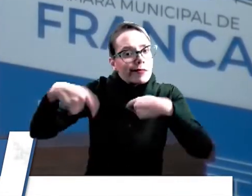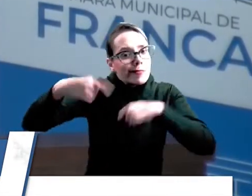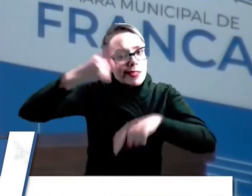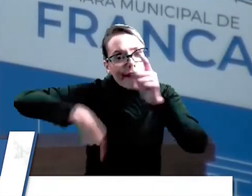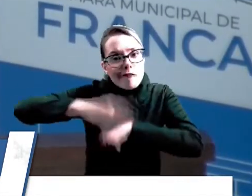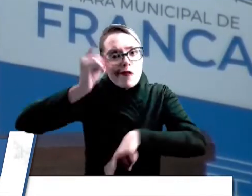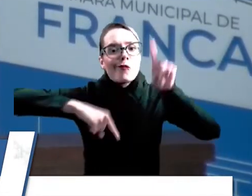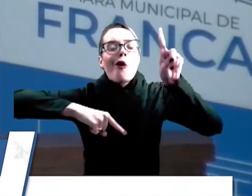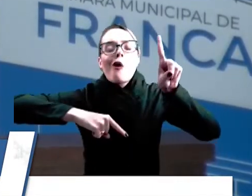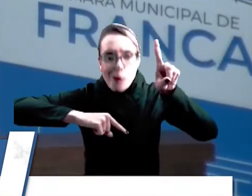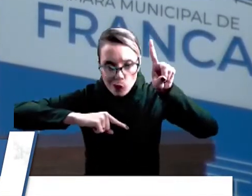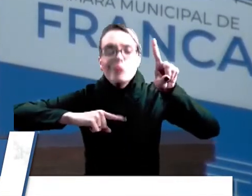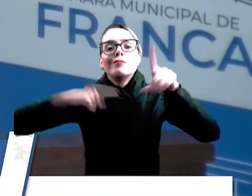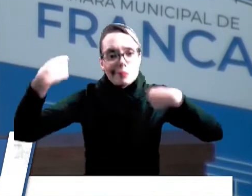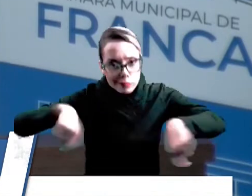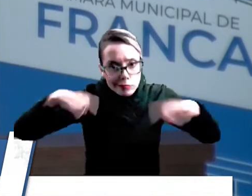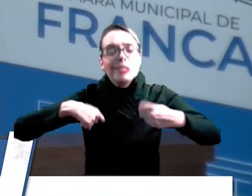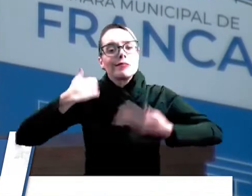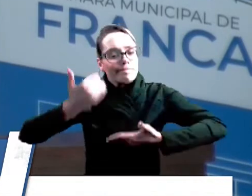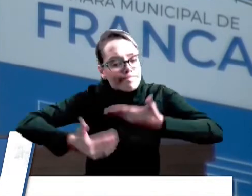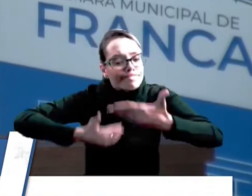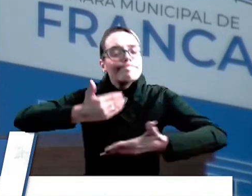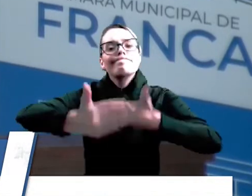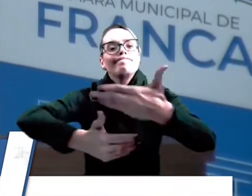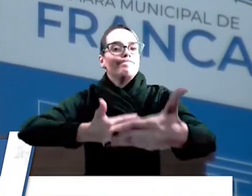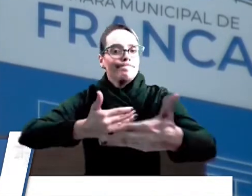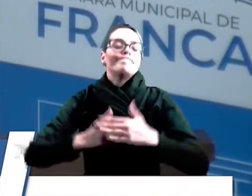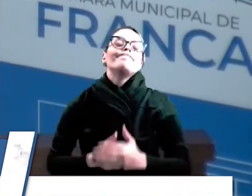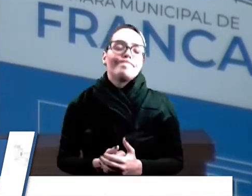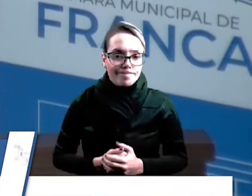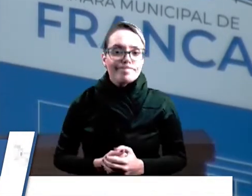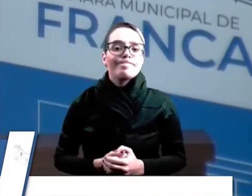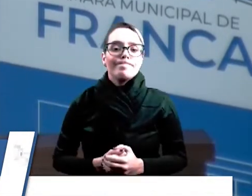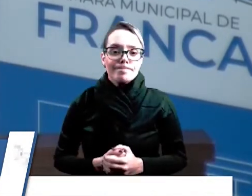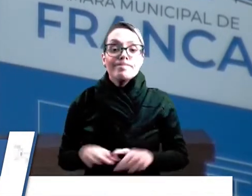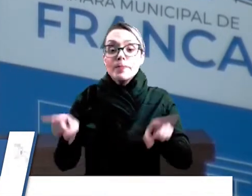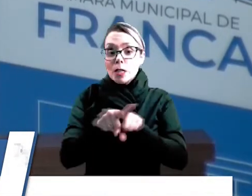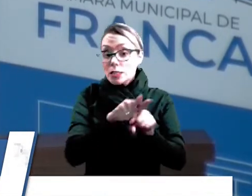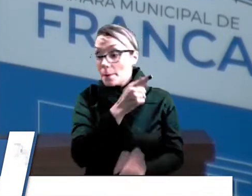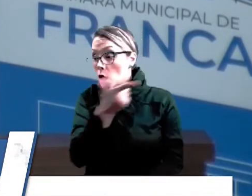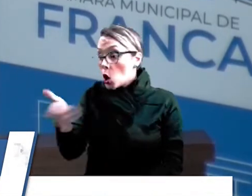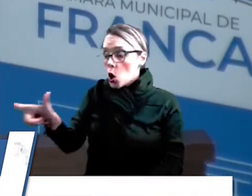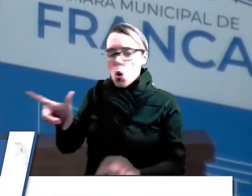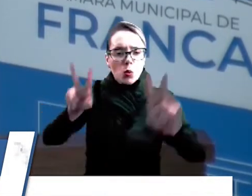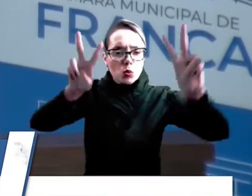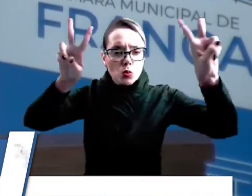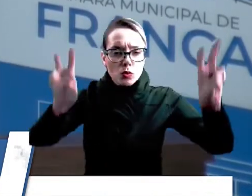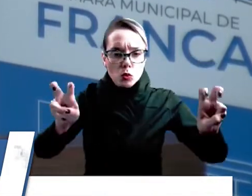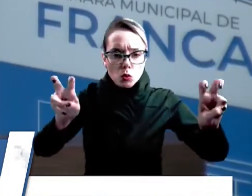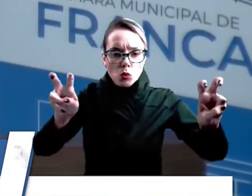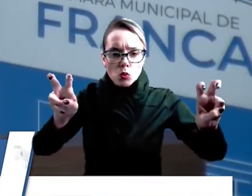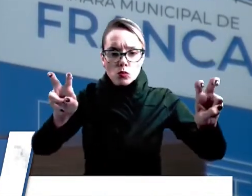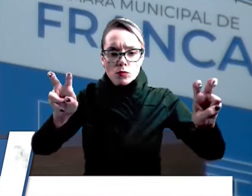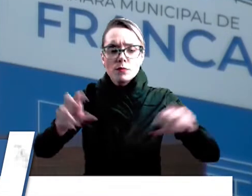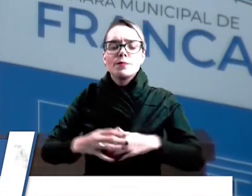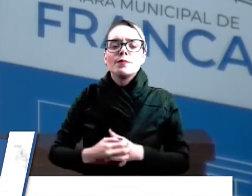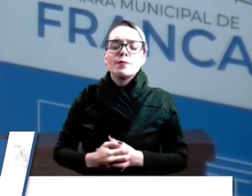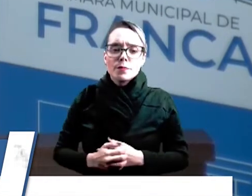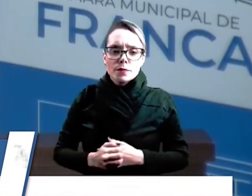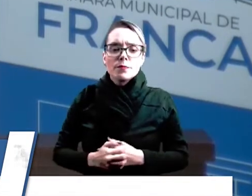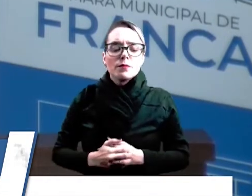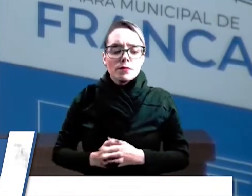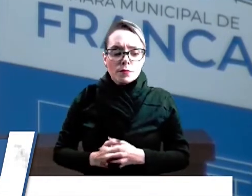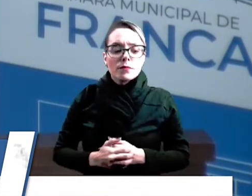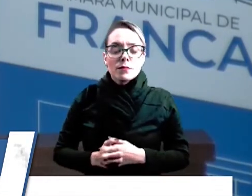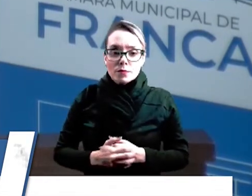uma melhorada nisso. E uma outra coisa que eu queria falar é que o Supremo tomou uma decisão